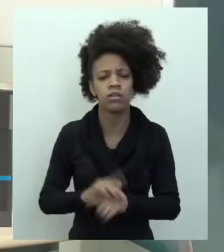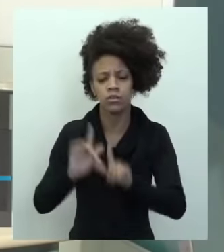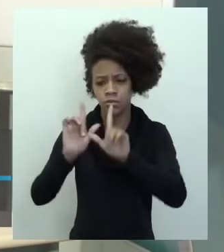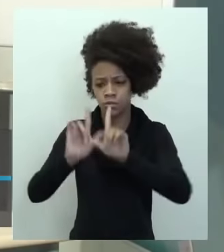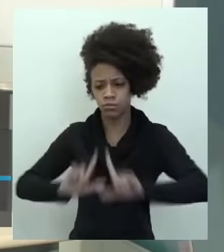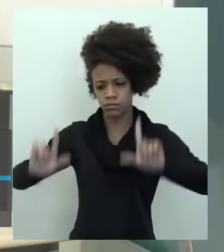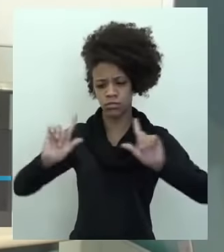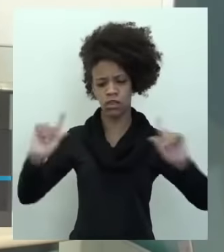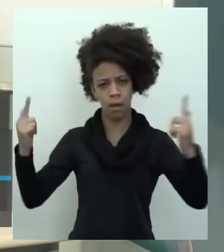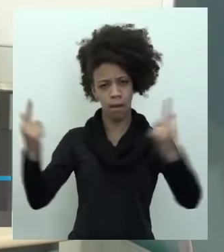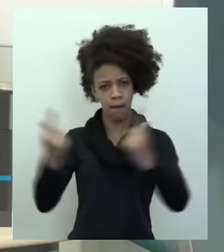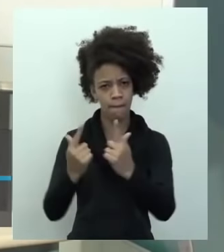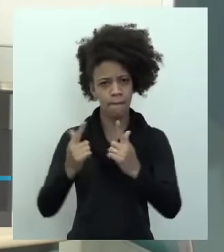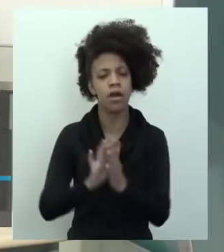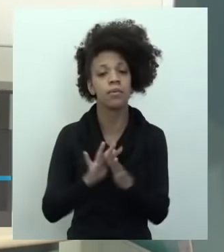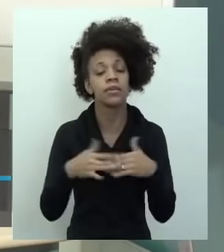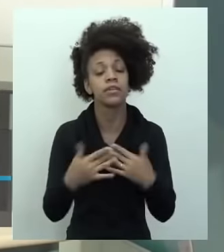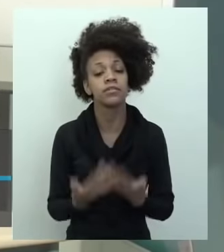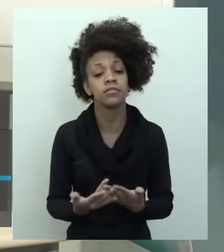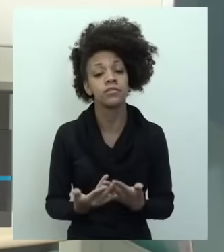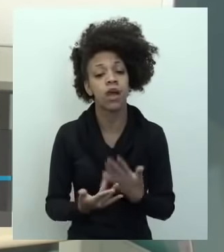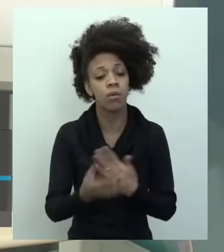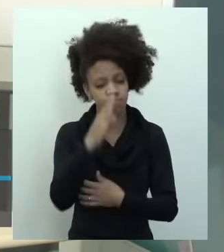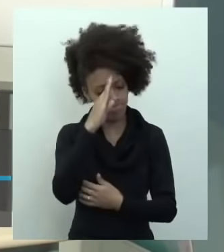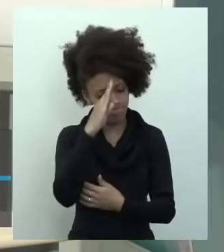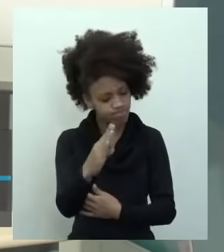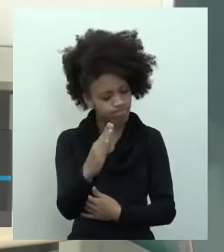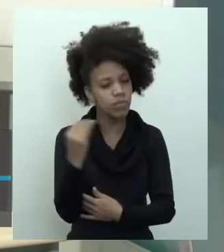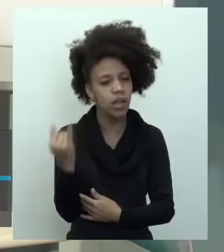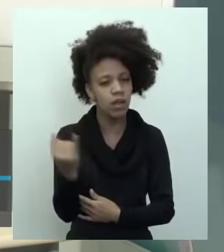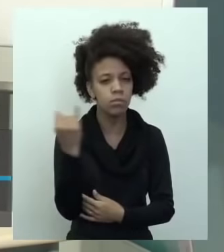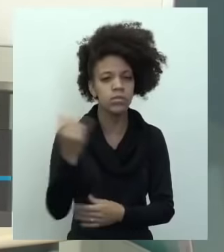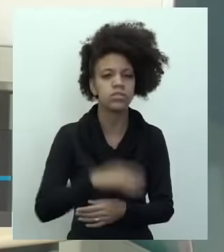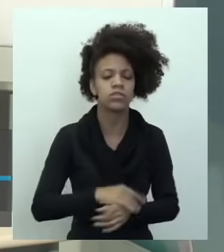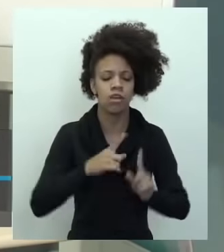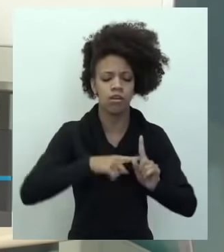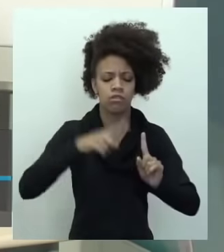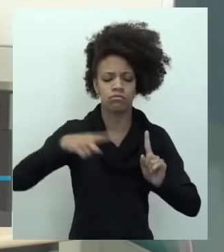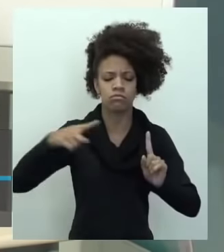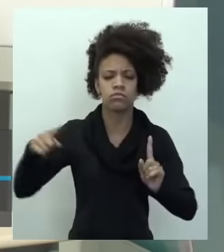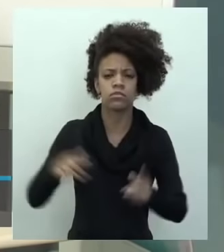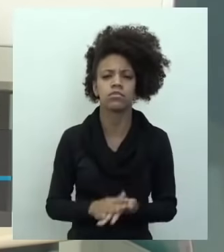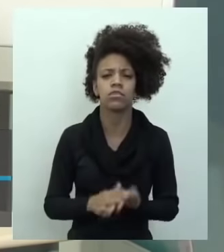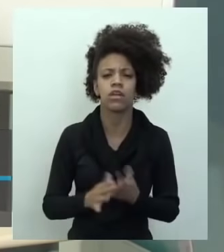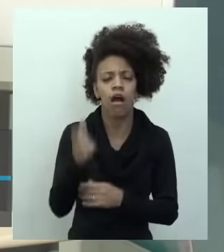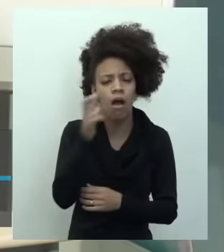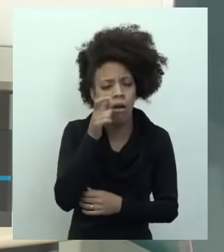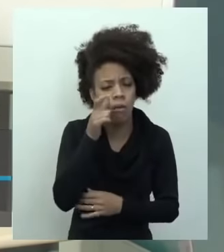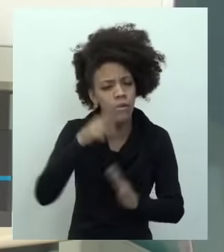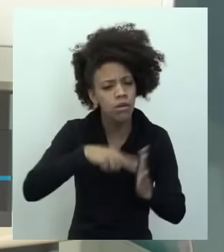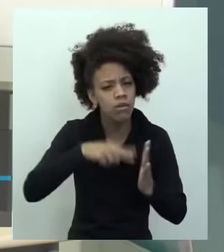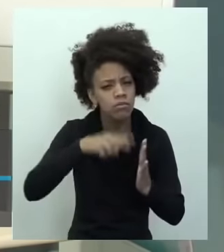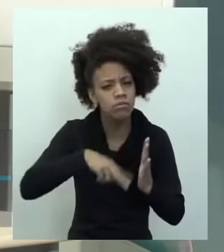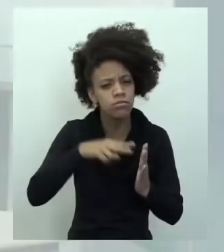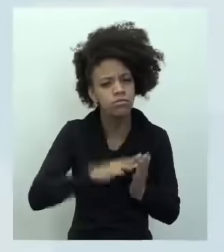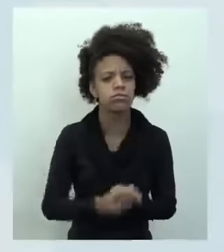essa definição ela traz um termo muito importante para a aula de hoje, que é a escala. Então acompanhe a leitura aí comigo. Então